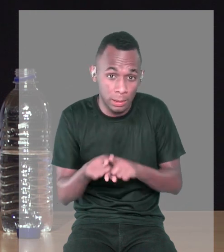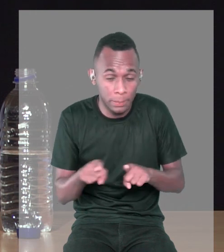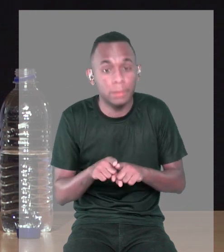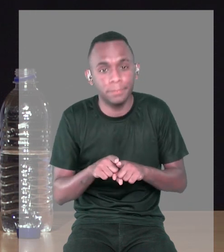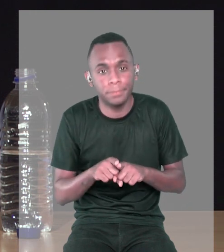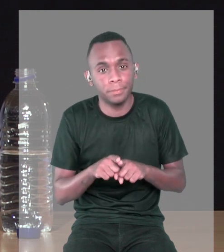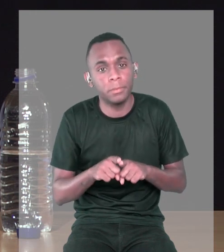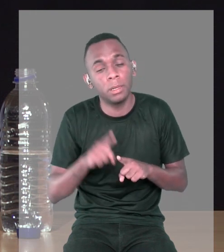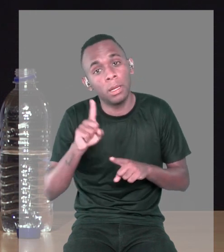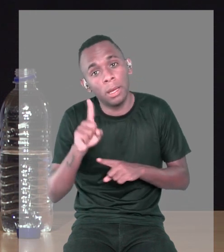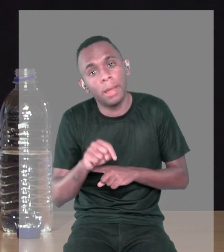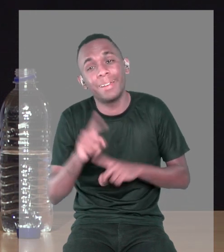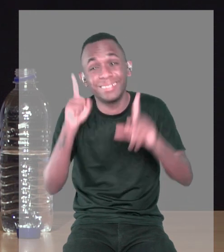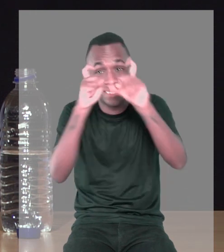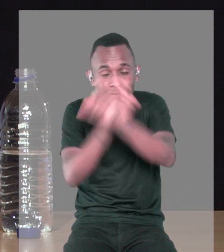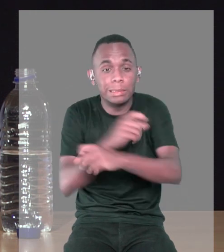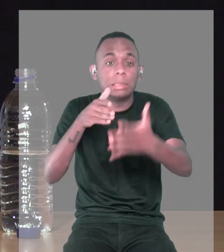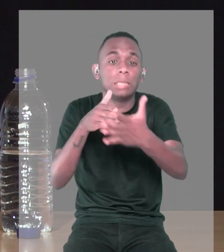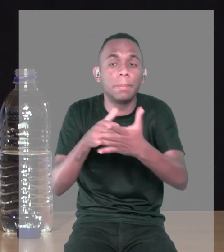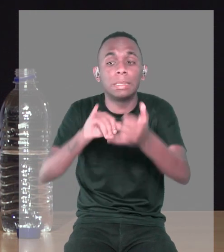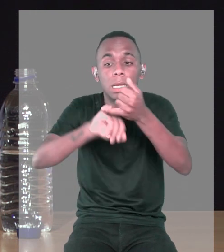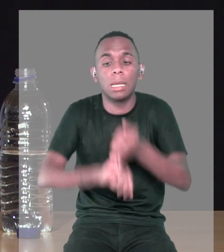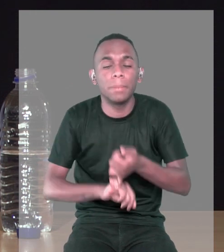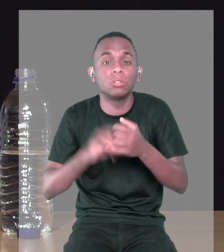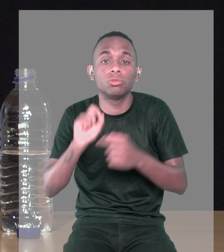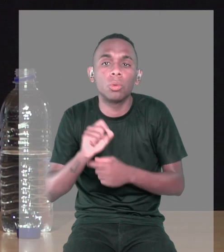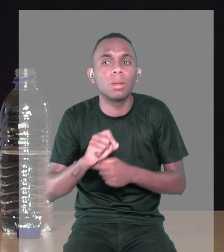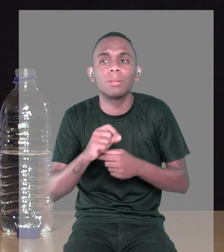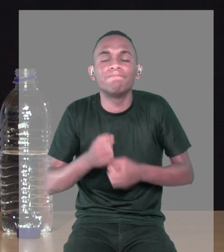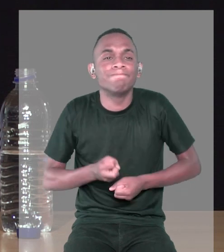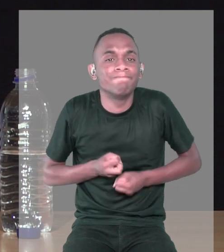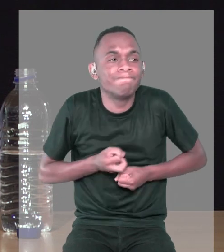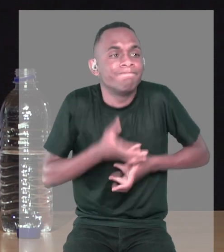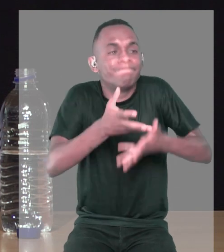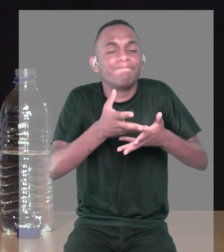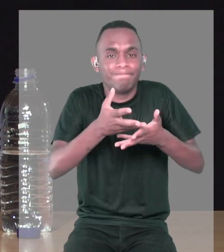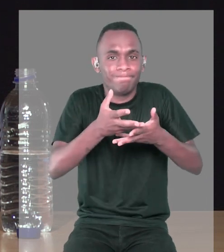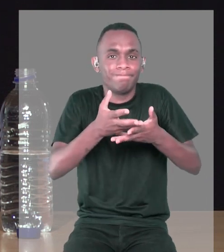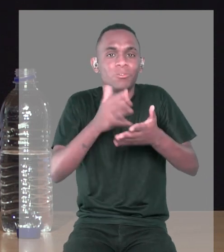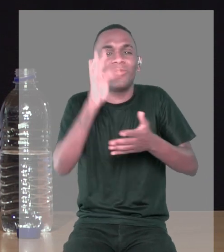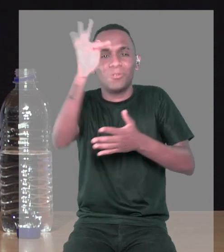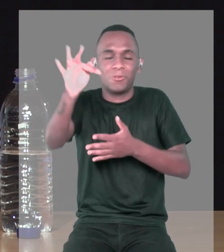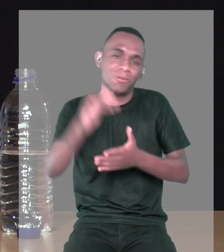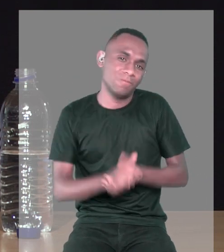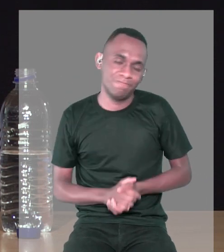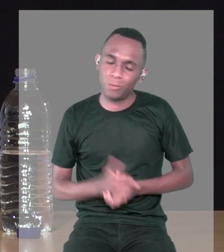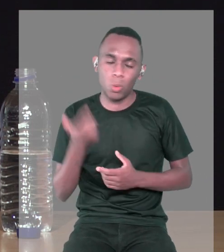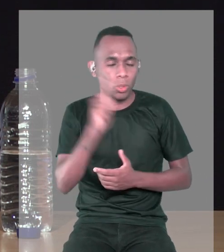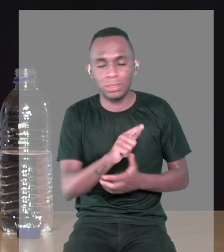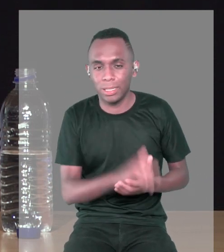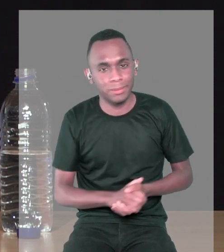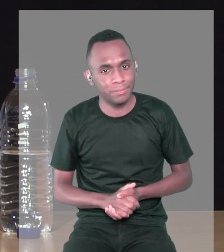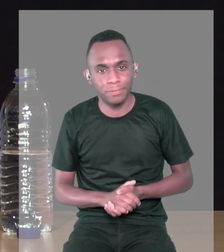Isso, aliás, também é o que torna difícil aos amantes não dar ao seu acaso a conotação de